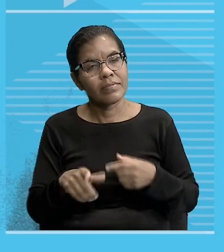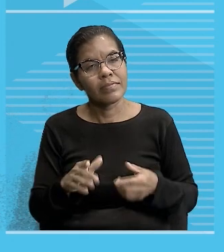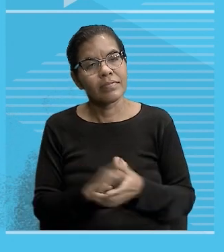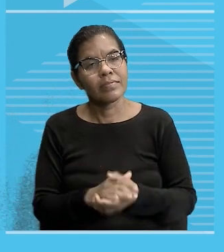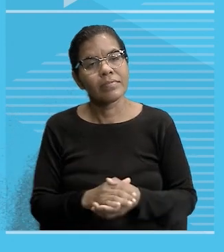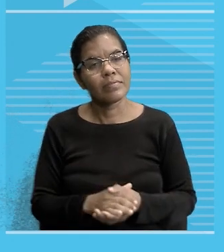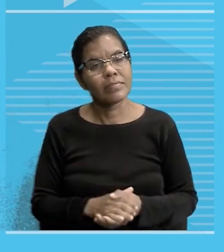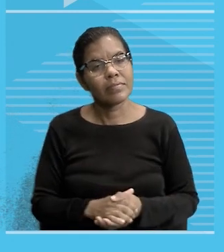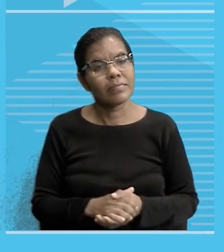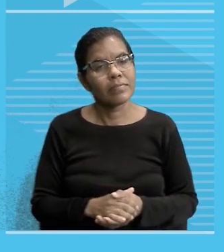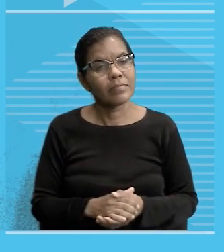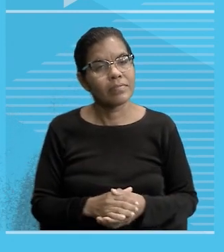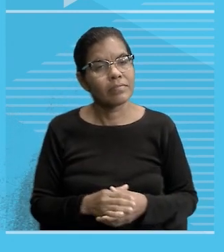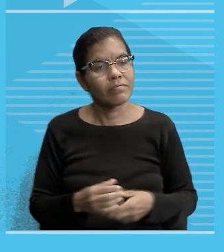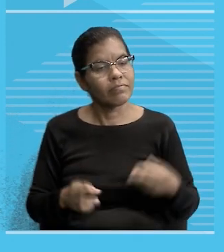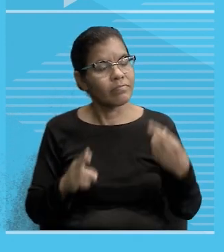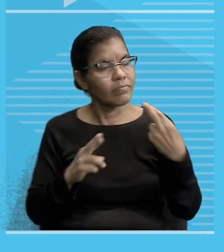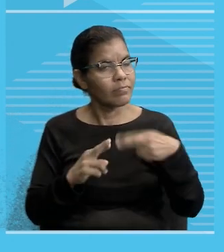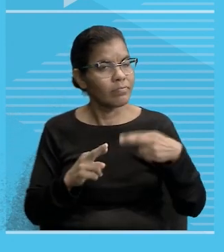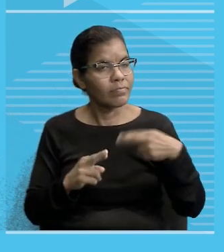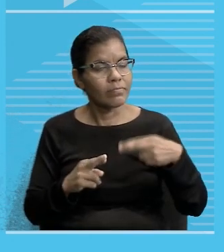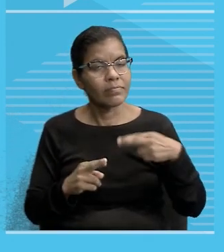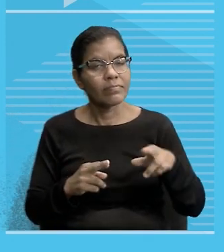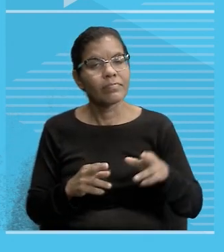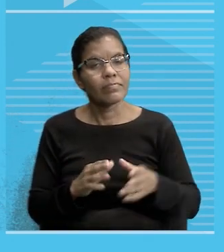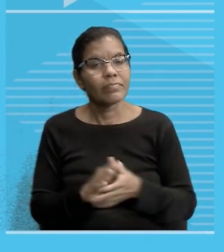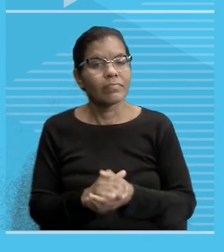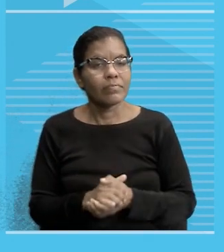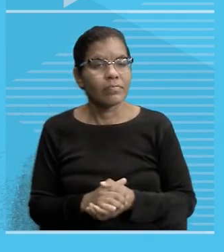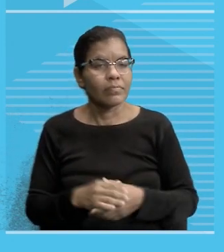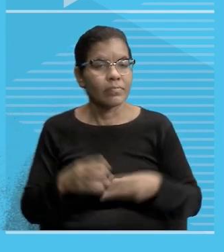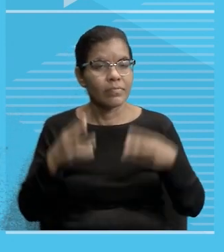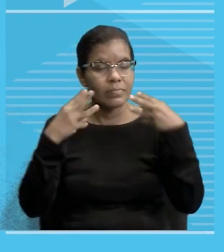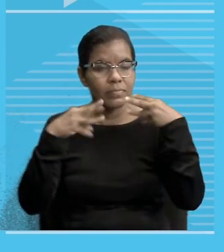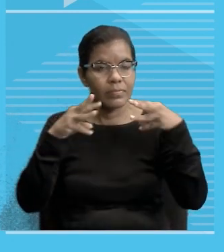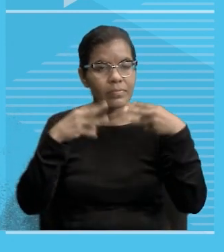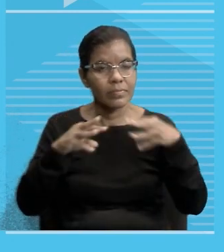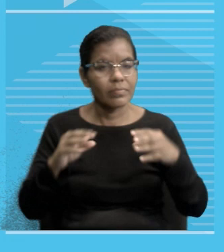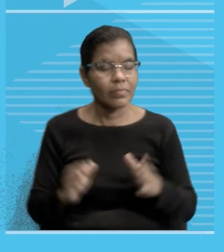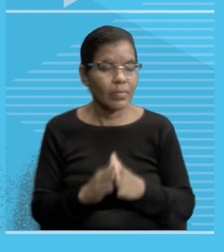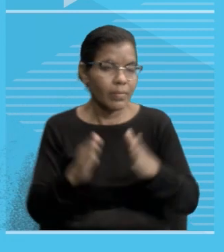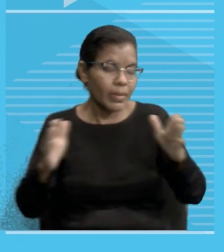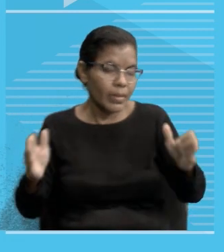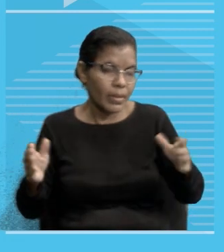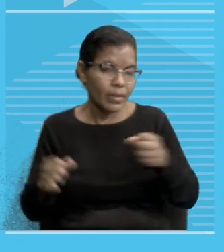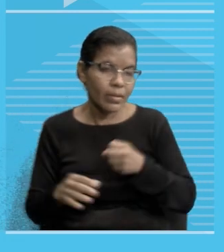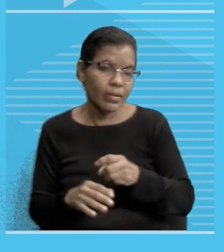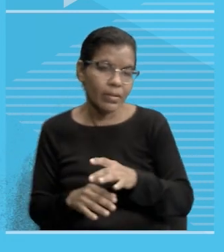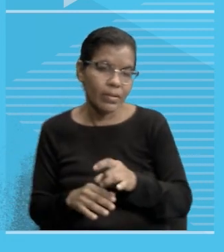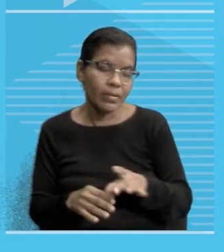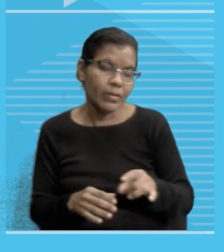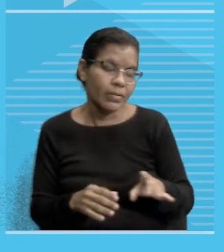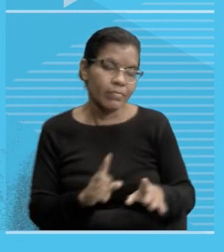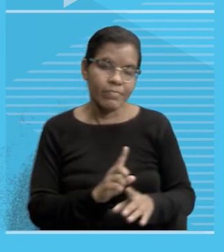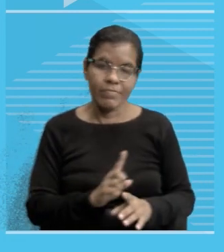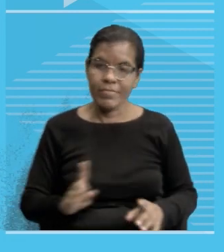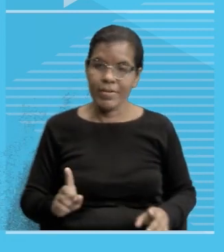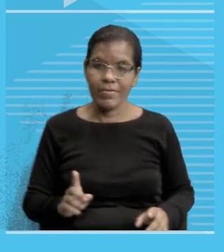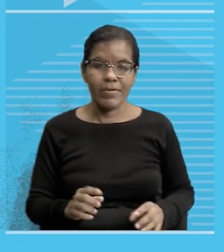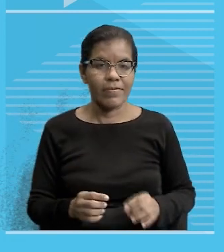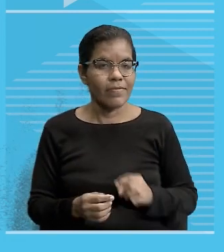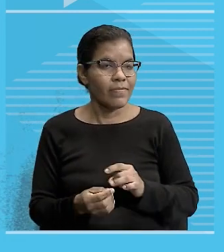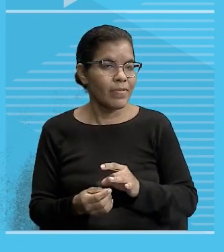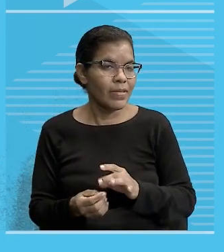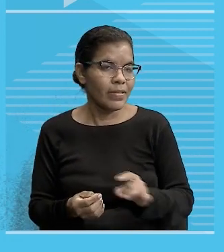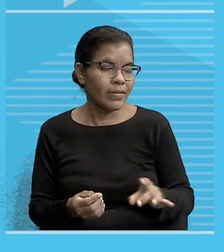se relacionam o marketing ele serve para aumentar as vendas Por isso que eu digo que o Max não é vendas